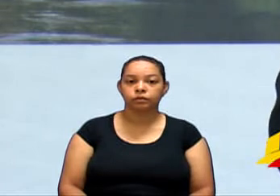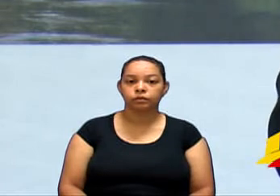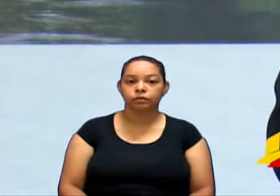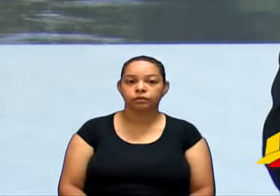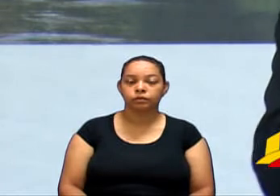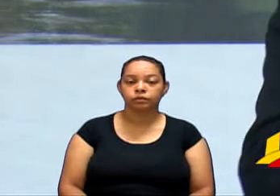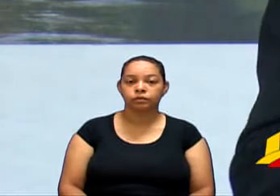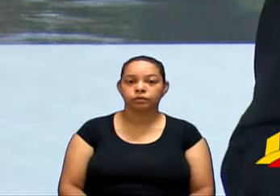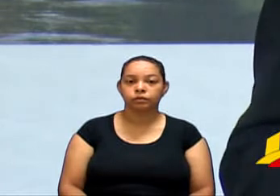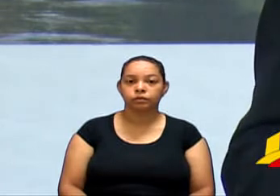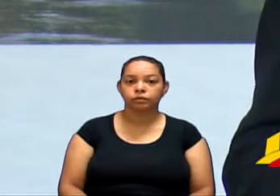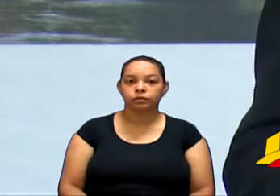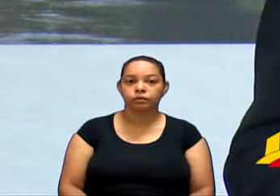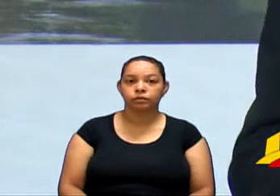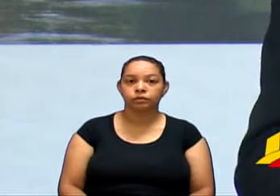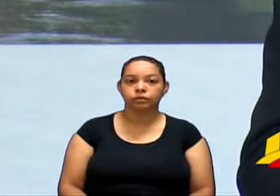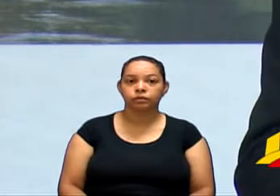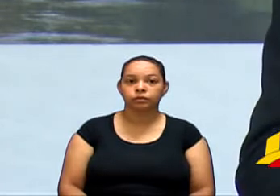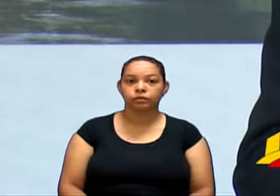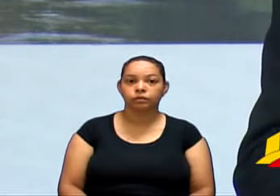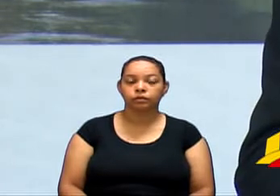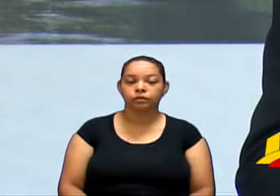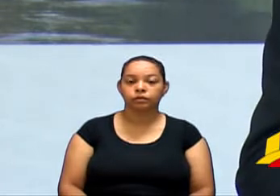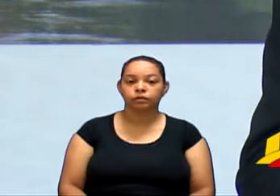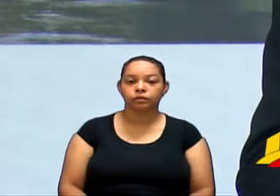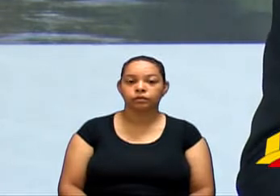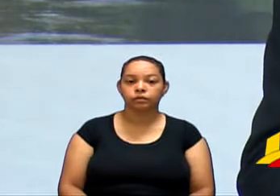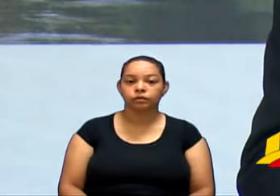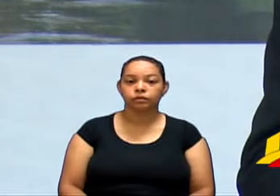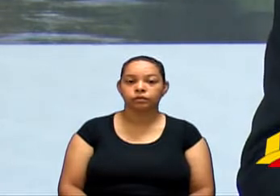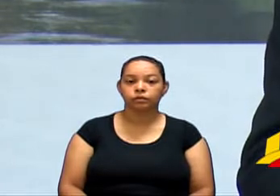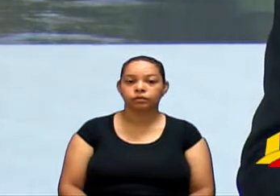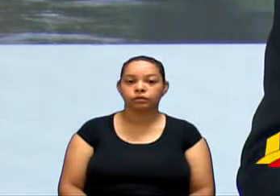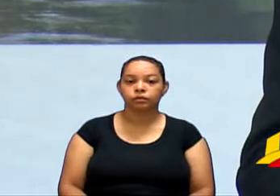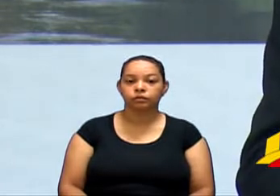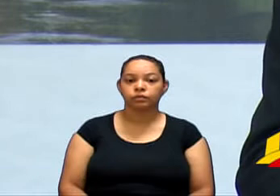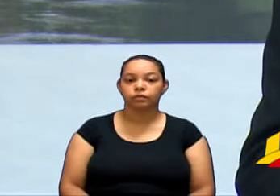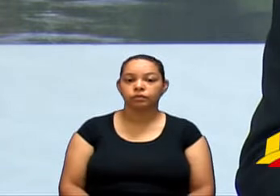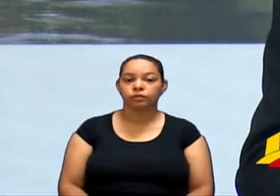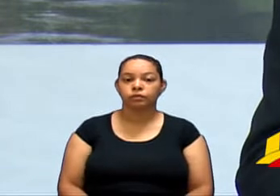parecer dela é Ok é constitucional o projeto